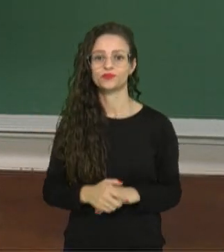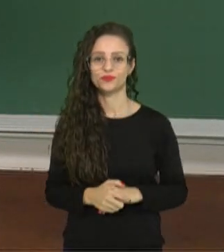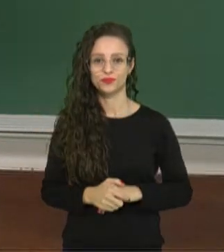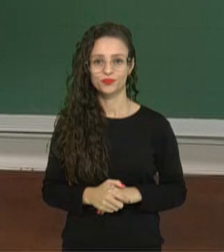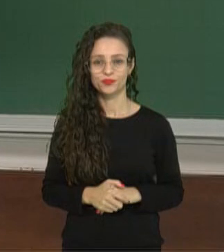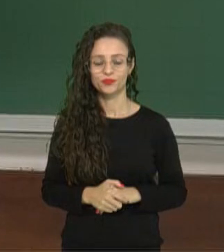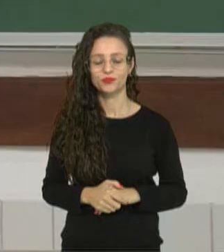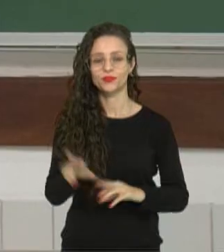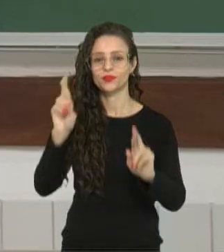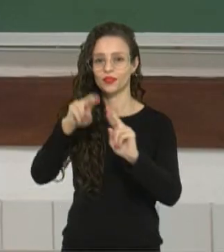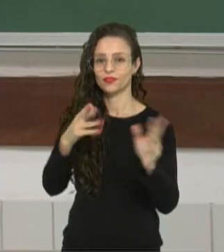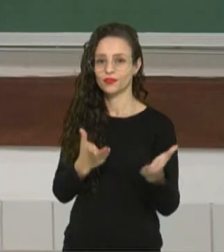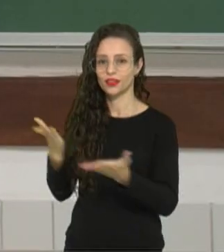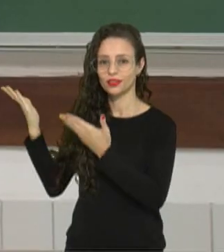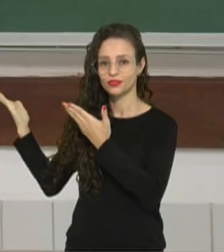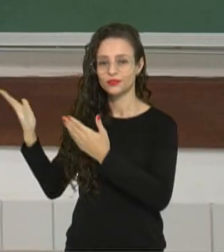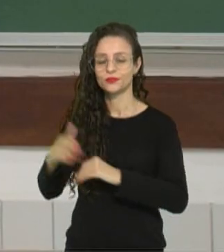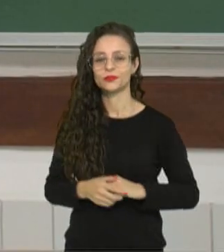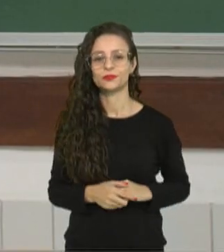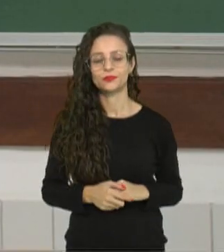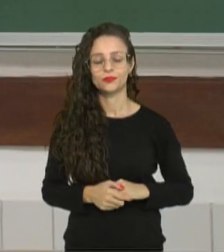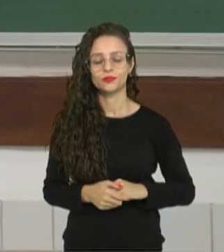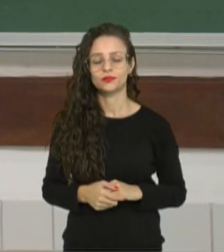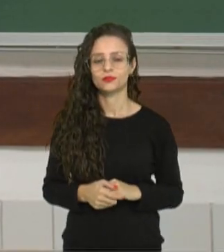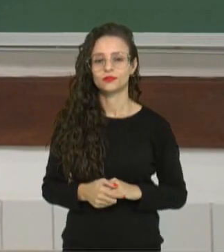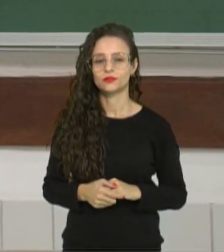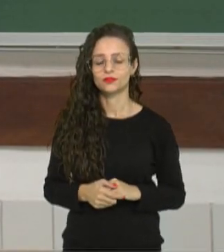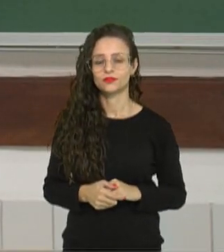aqui as referências que a gente usou na aula de hoje,